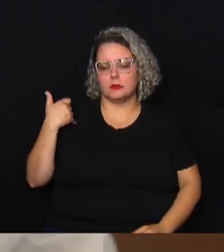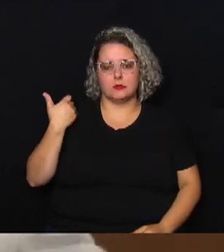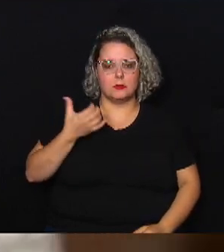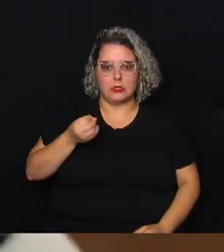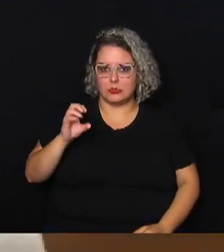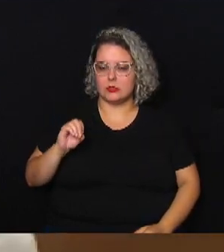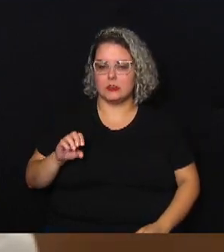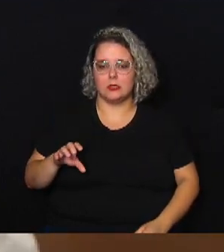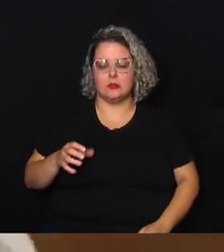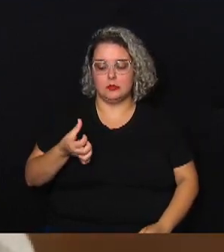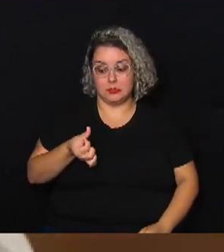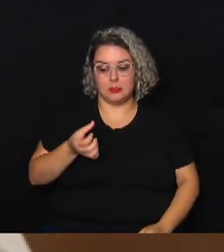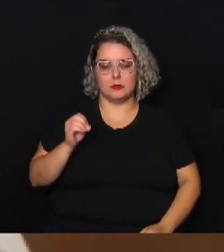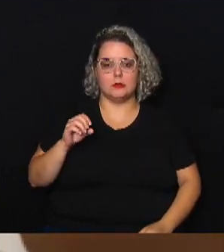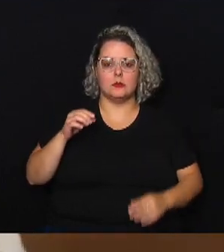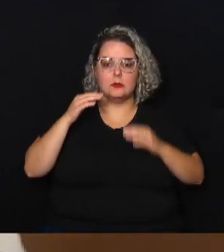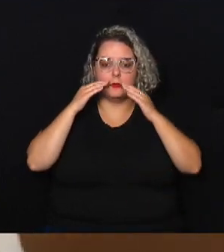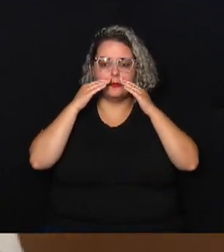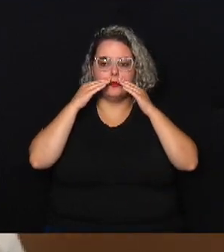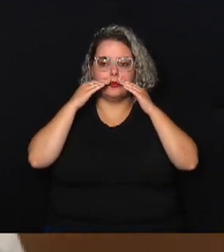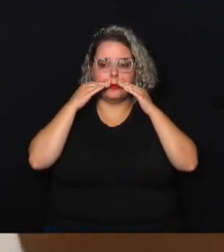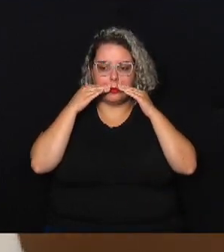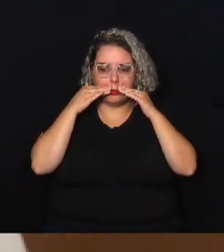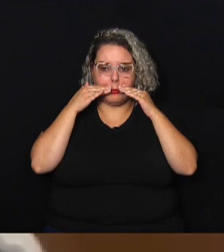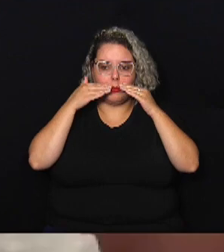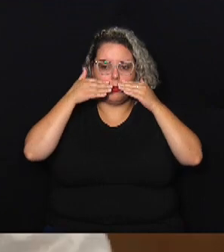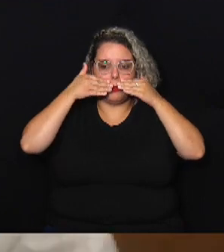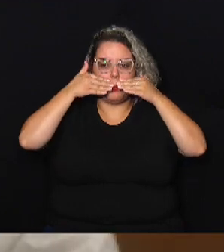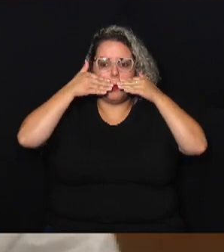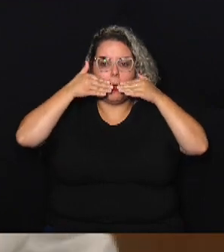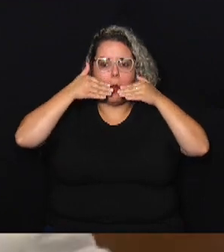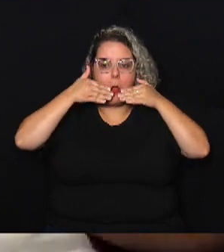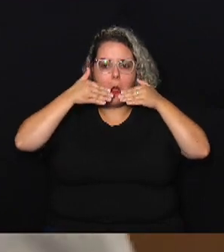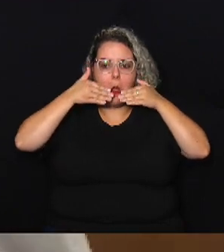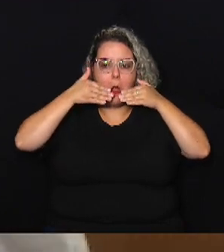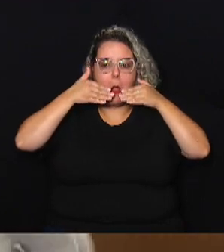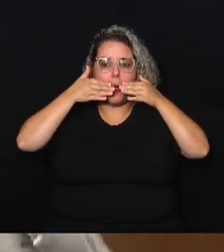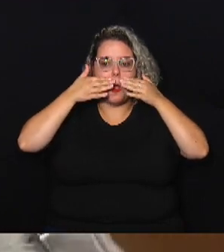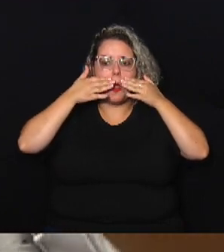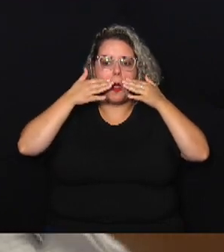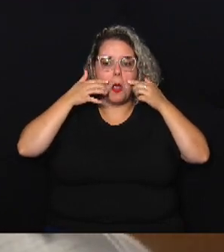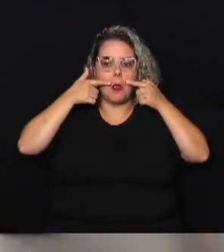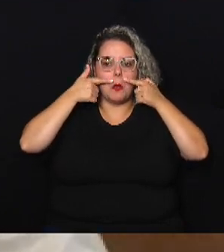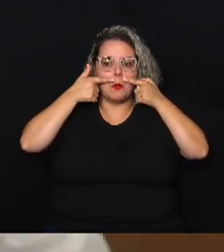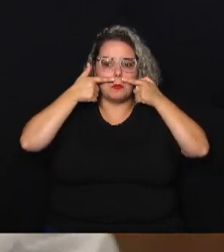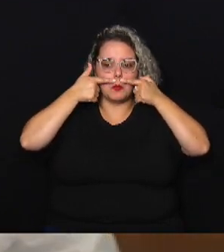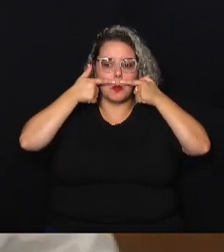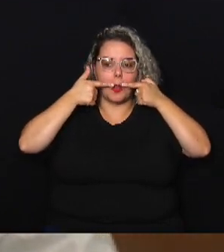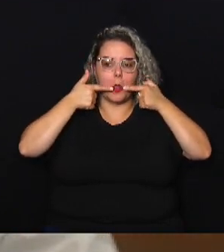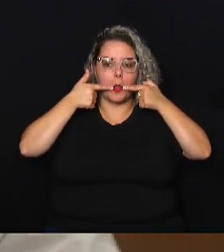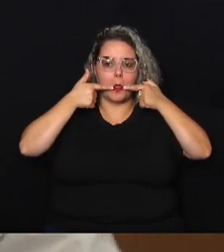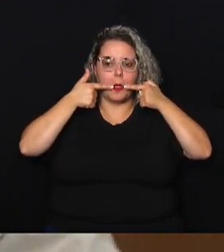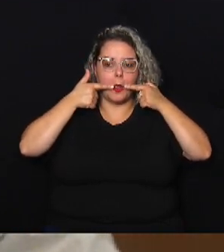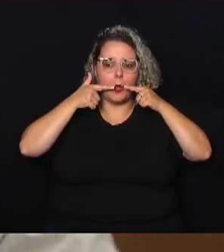também, que essa região fica muito longa e aí se beneficiam de uma